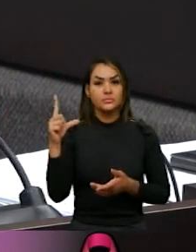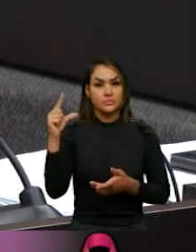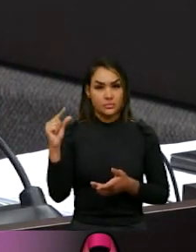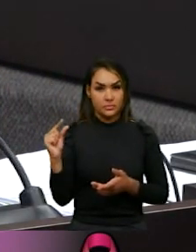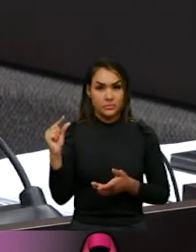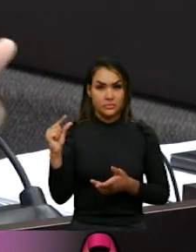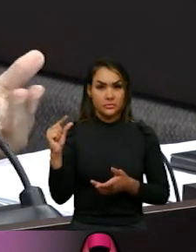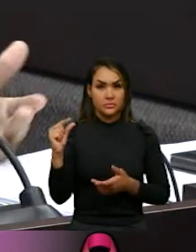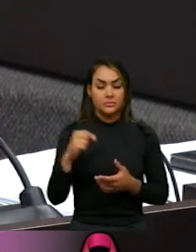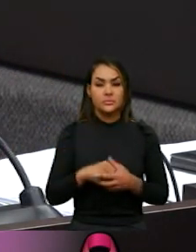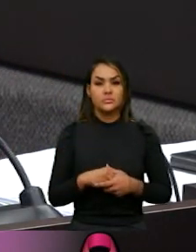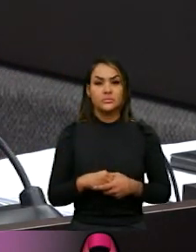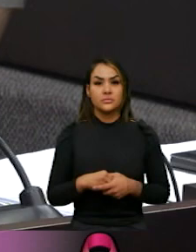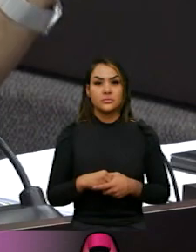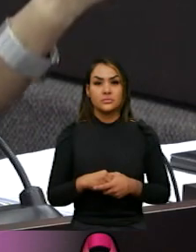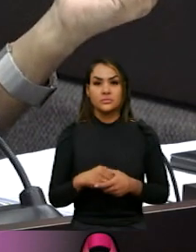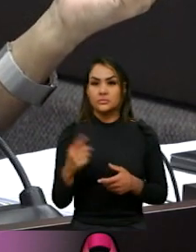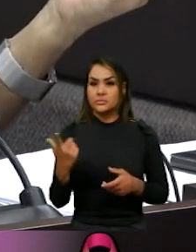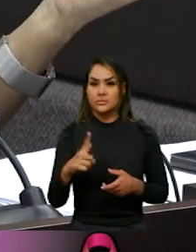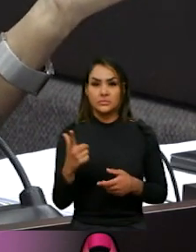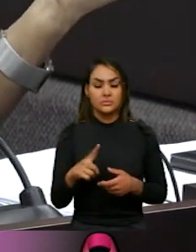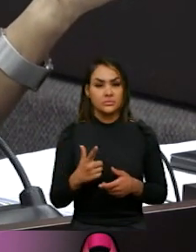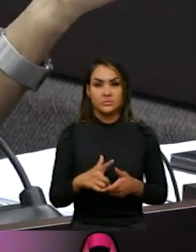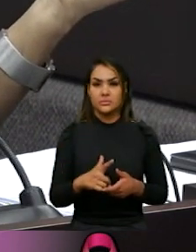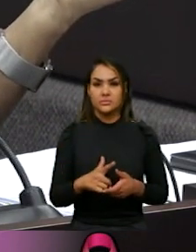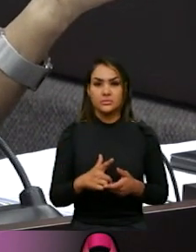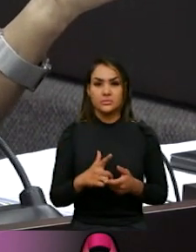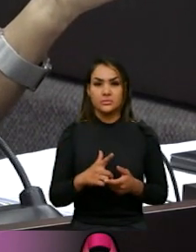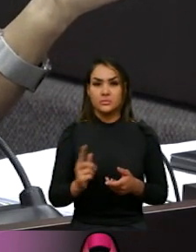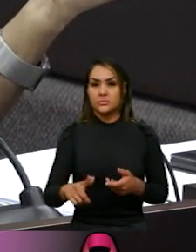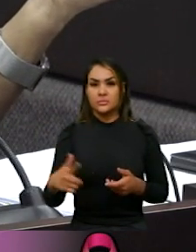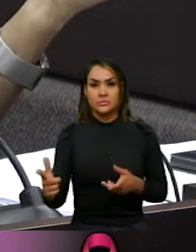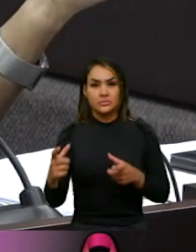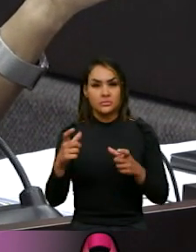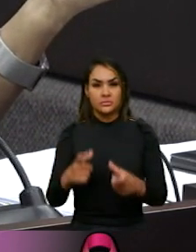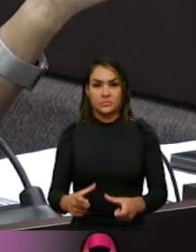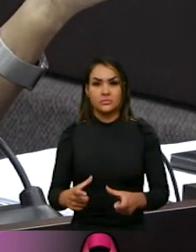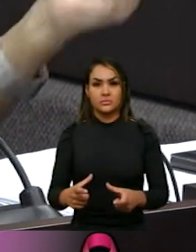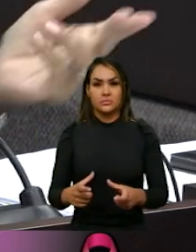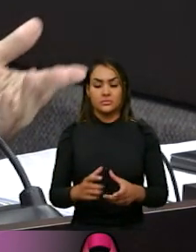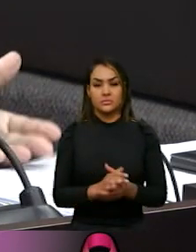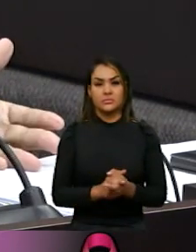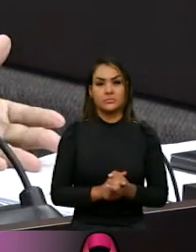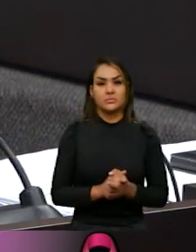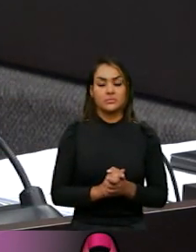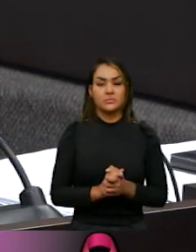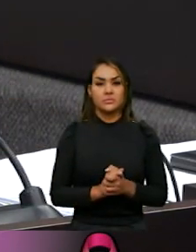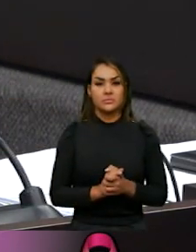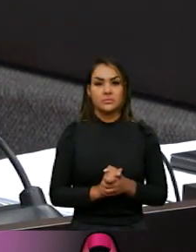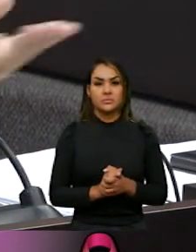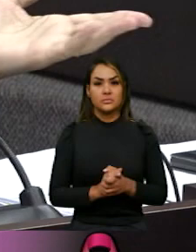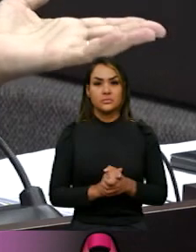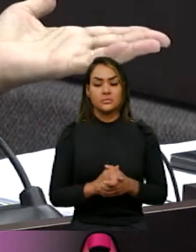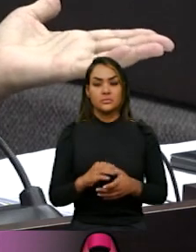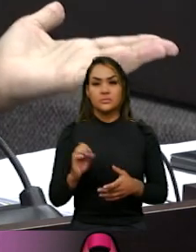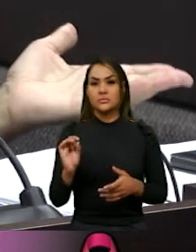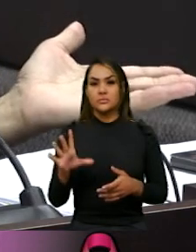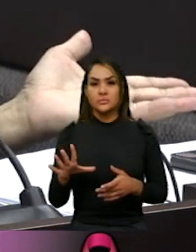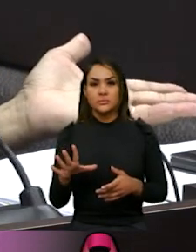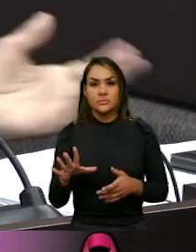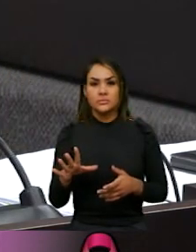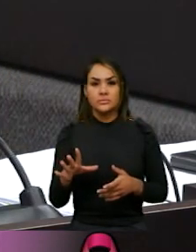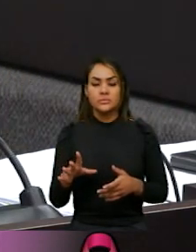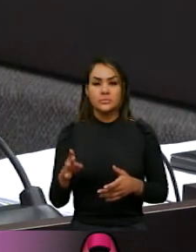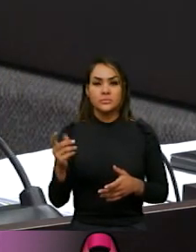baixo. Não vai encontrar em nenhum outro fonte de financiamento, a não ser no